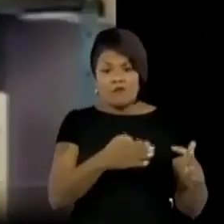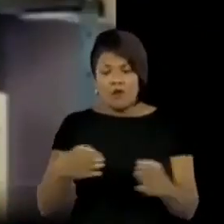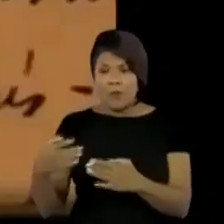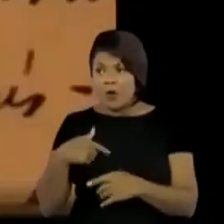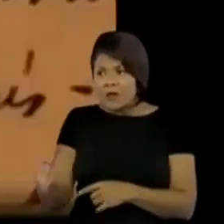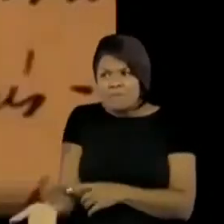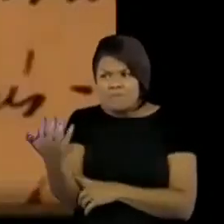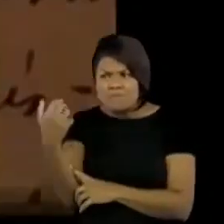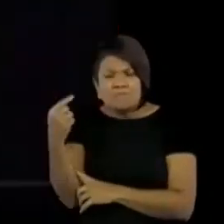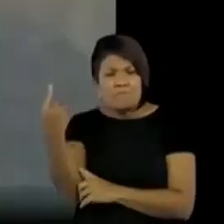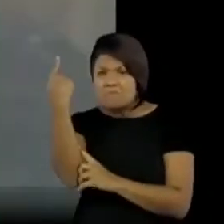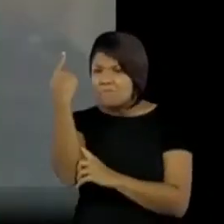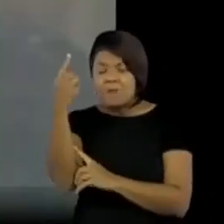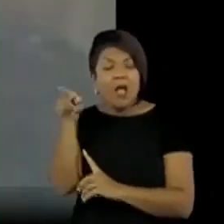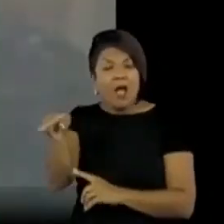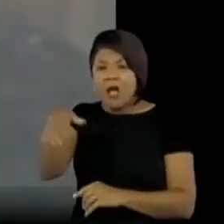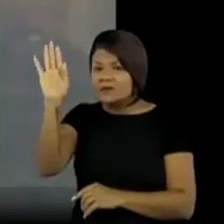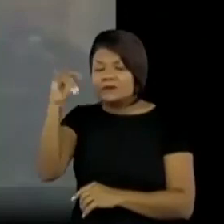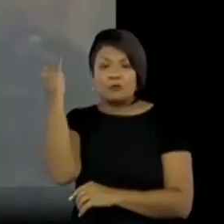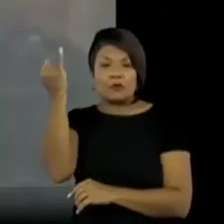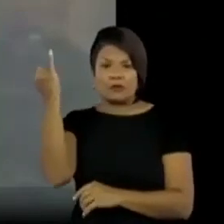brasileira.